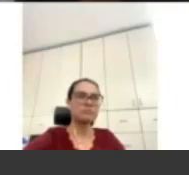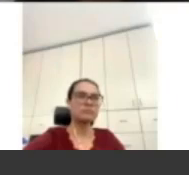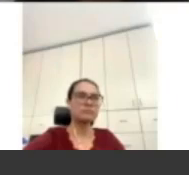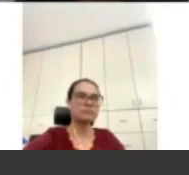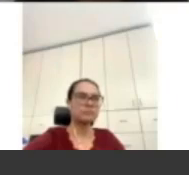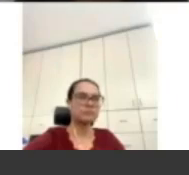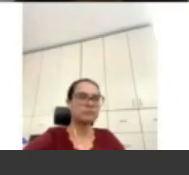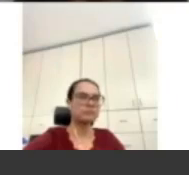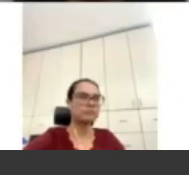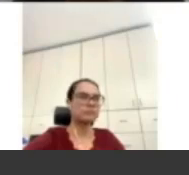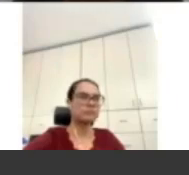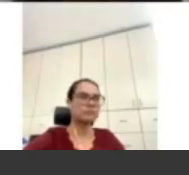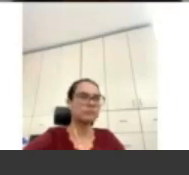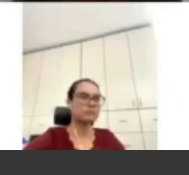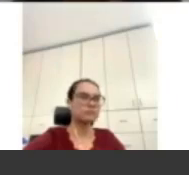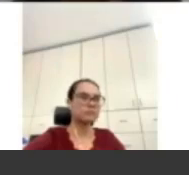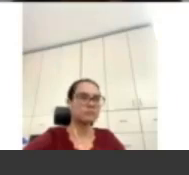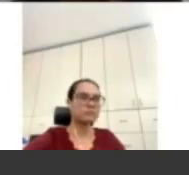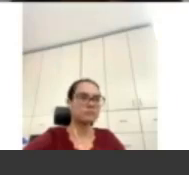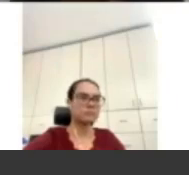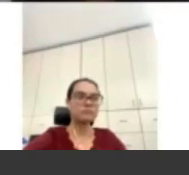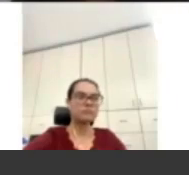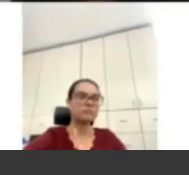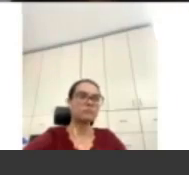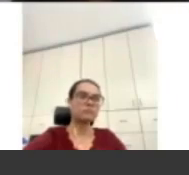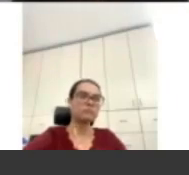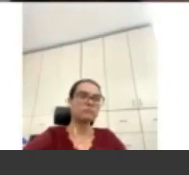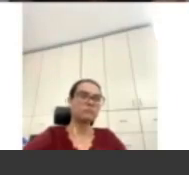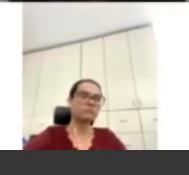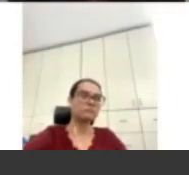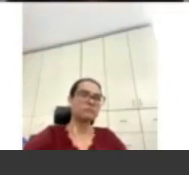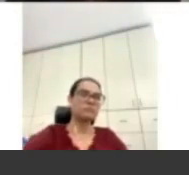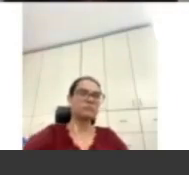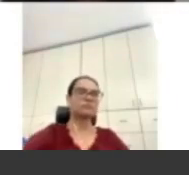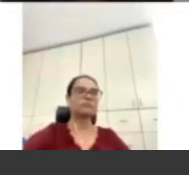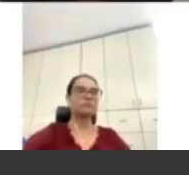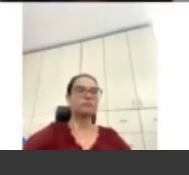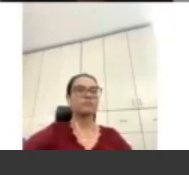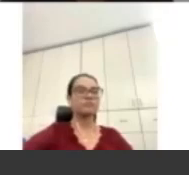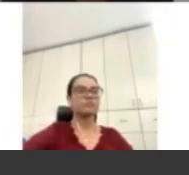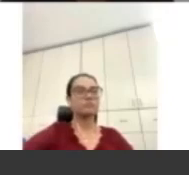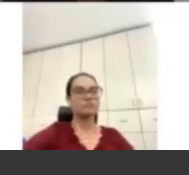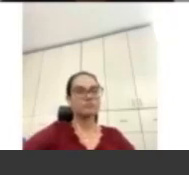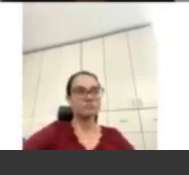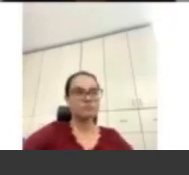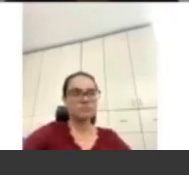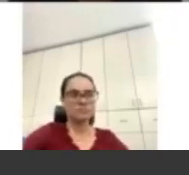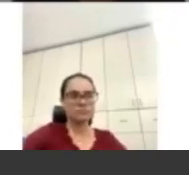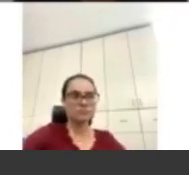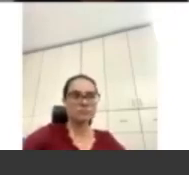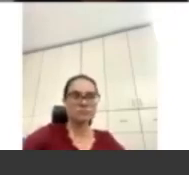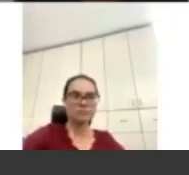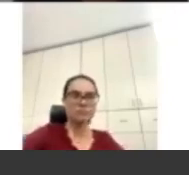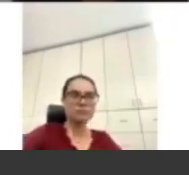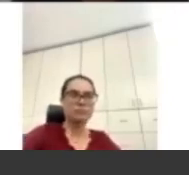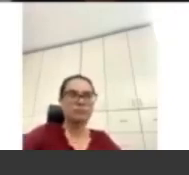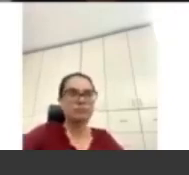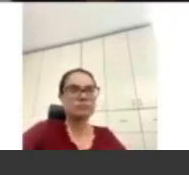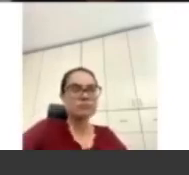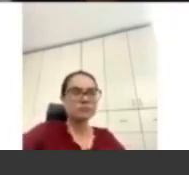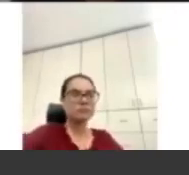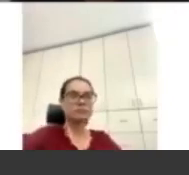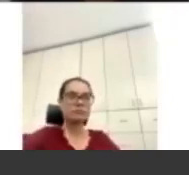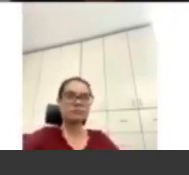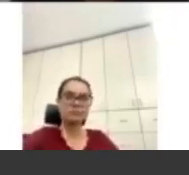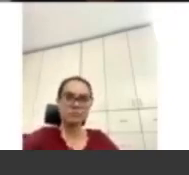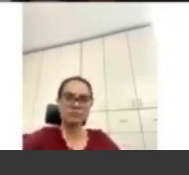teoricamente esse paciente já pode ser liberado do isolamento. Então, essa foi a conduta depois da leitura do PAC nesse segundo encontro com a paciente, né?